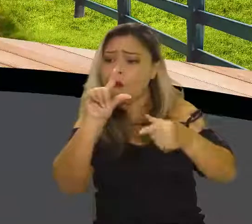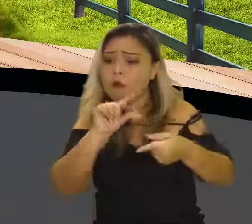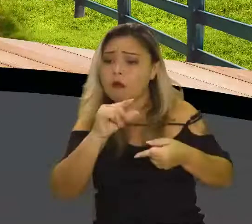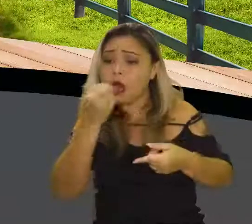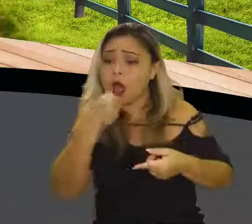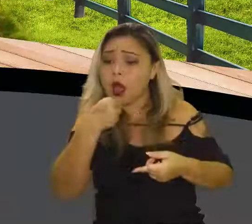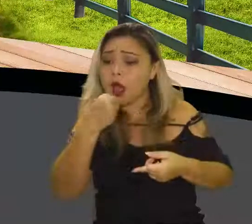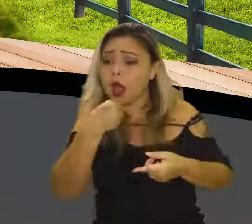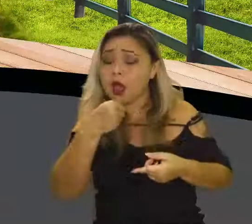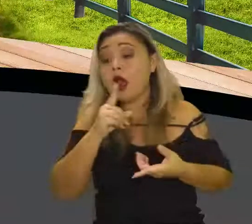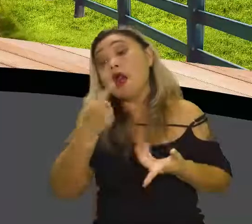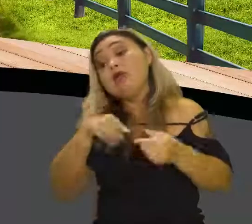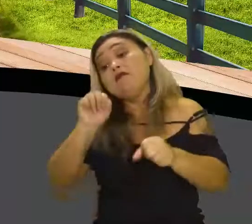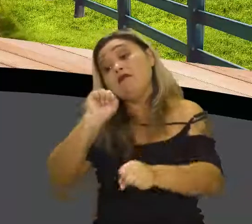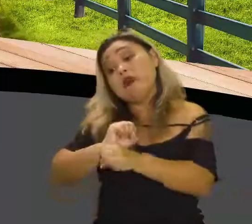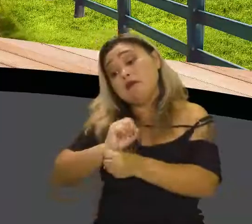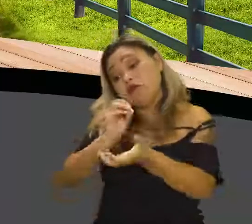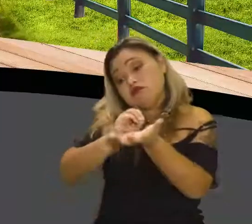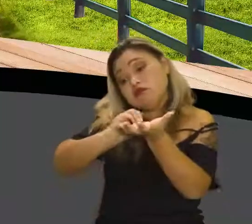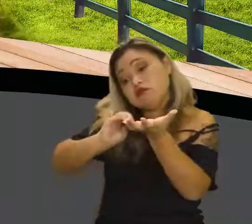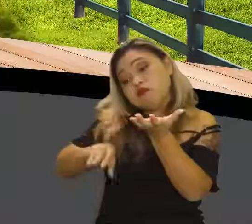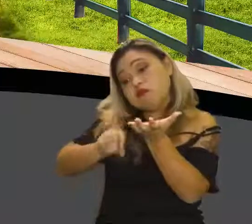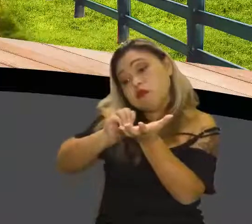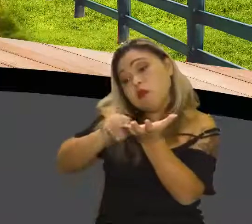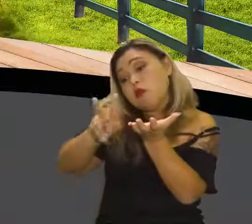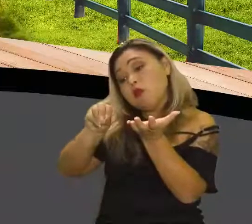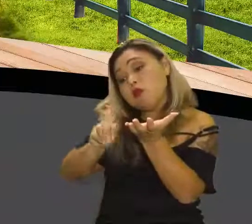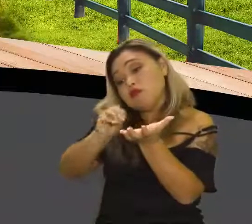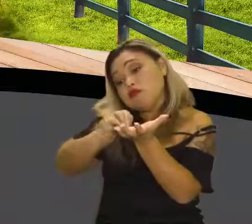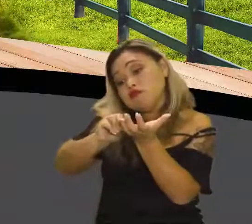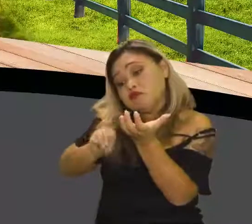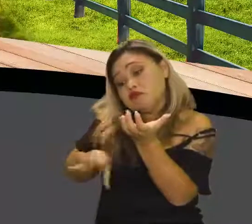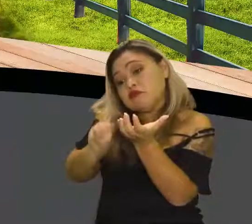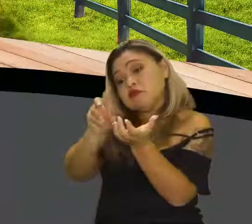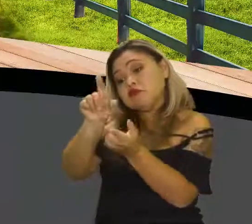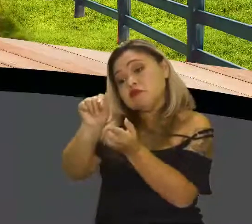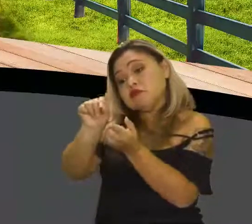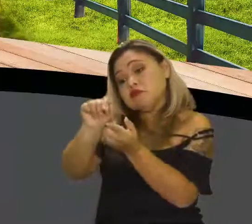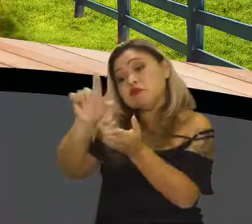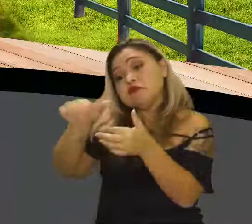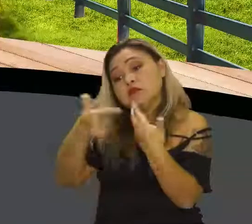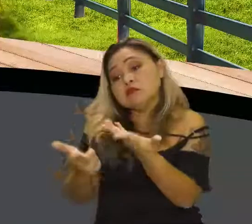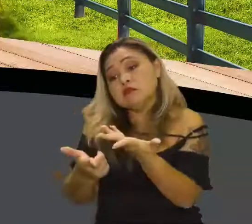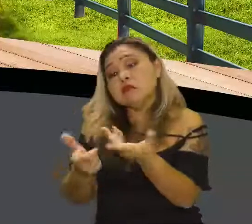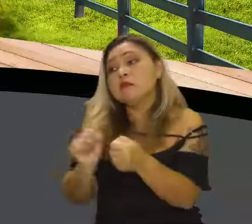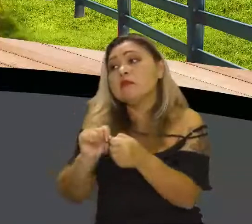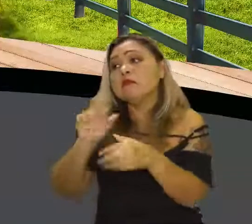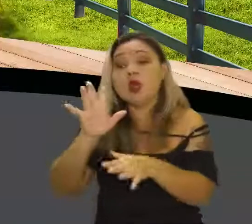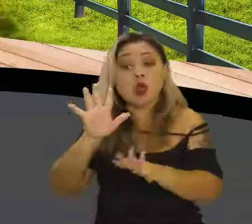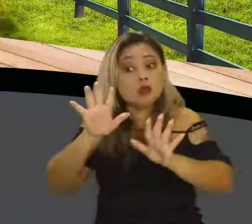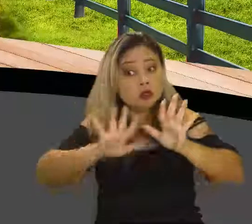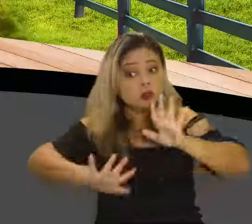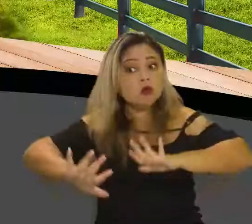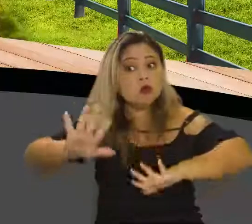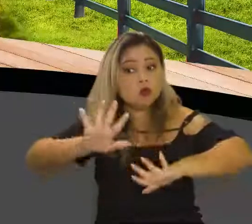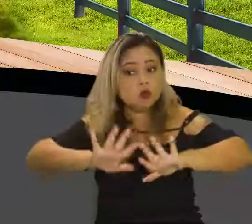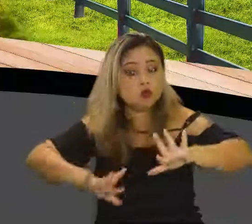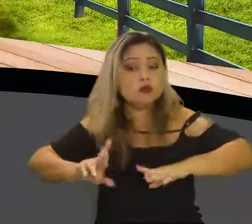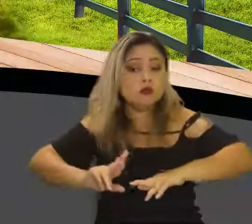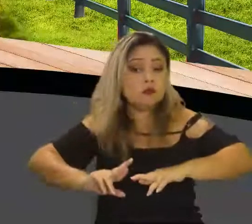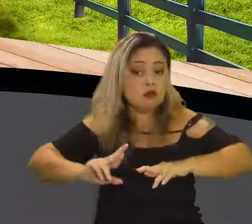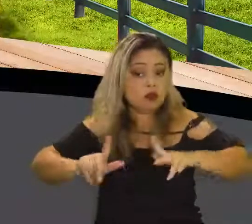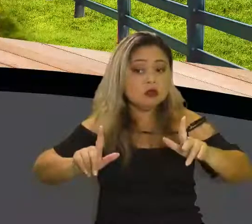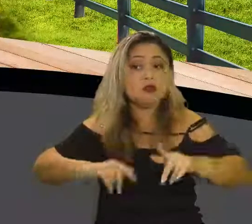vai parar também de ovopositar se for para postura. Então tem que tomar muito cuidado, porque não é a mesma coisa de criar uma